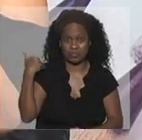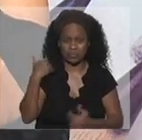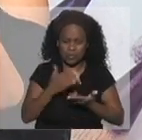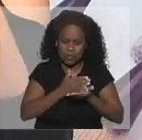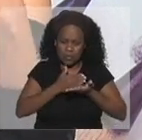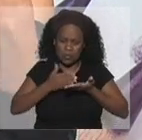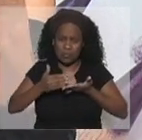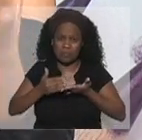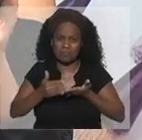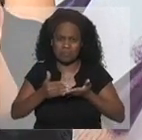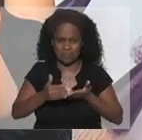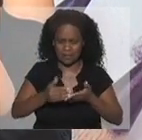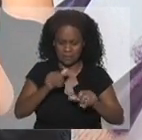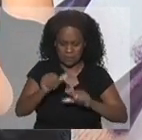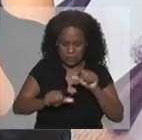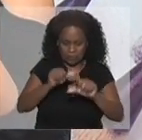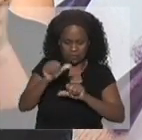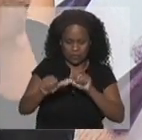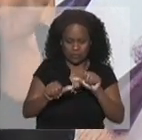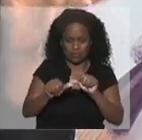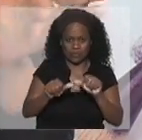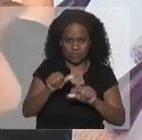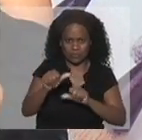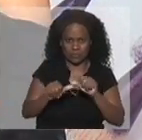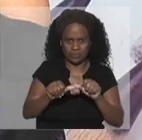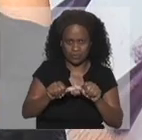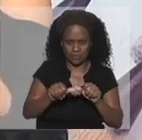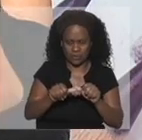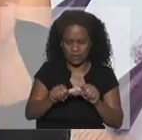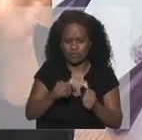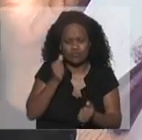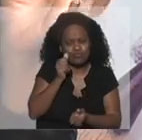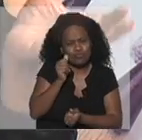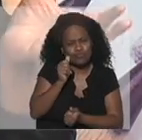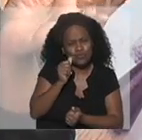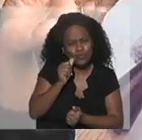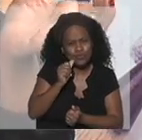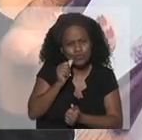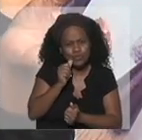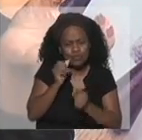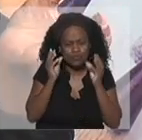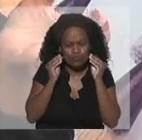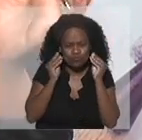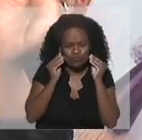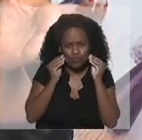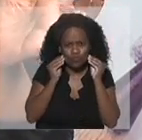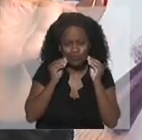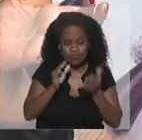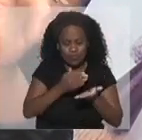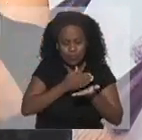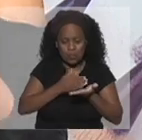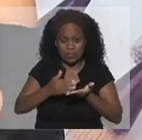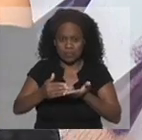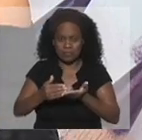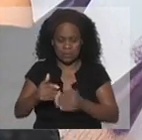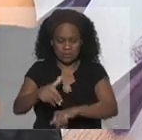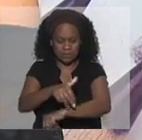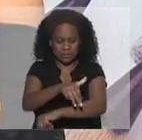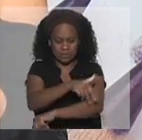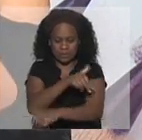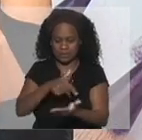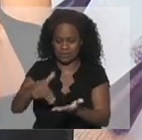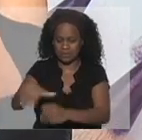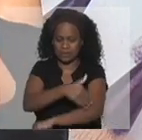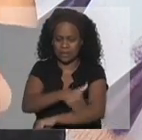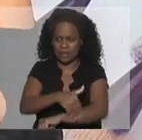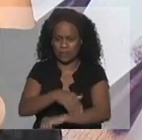11 anos de idade, quando a gente começa a formar o corpo, que você sai de uma realidade de coisinha fofa da família, né, da mamãe, e você passa na rua e escuta